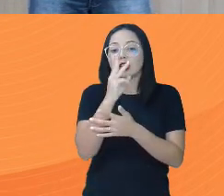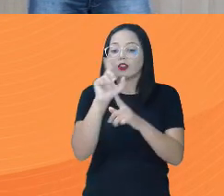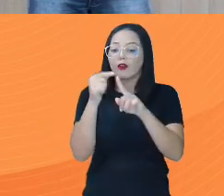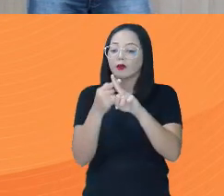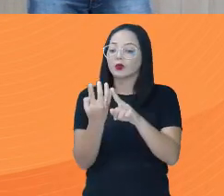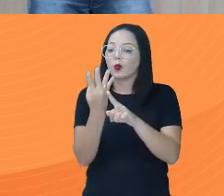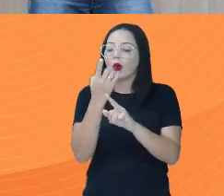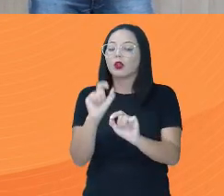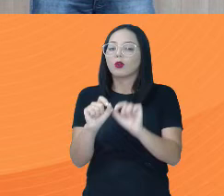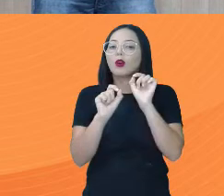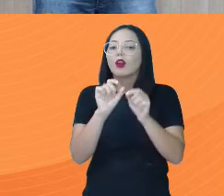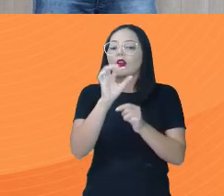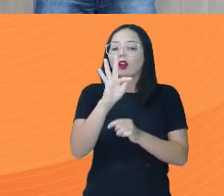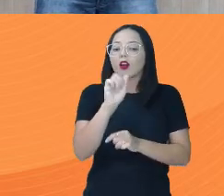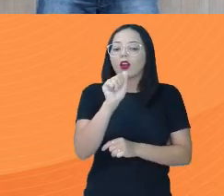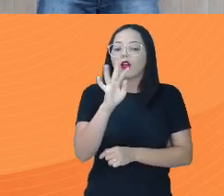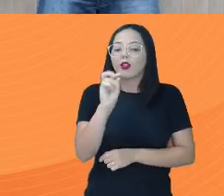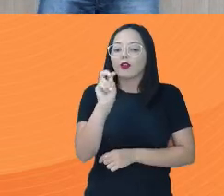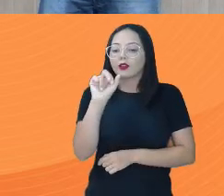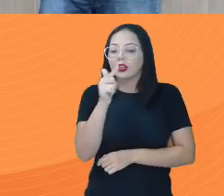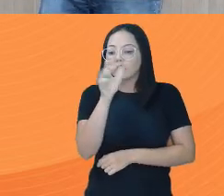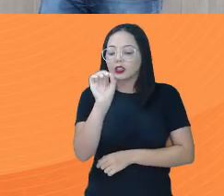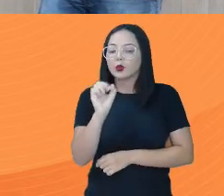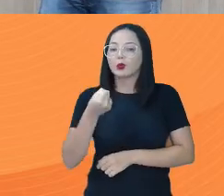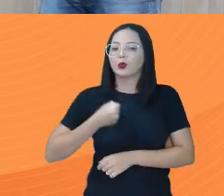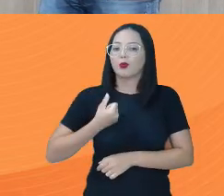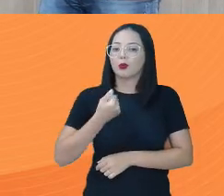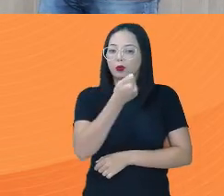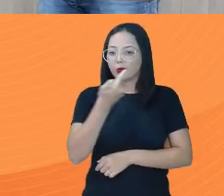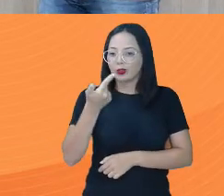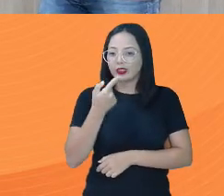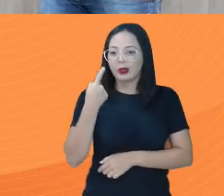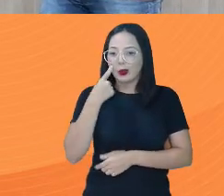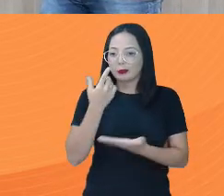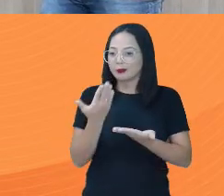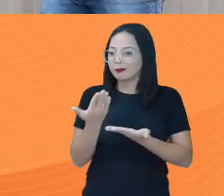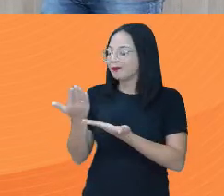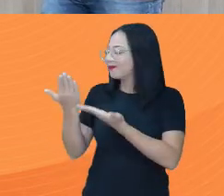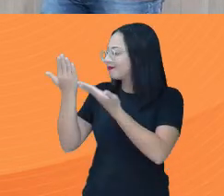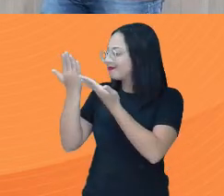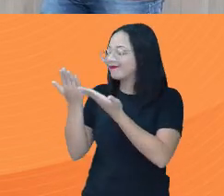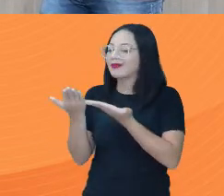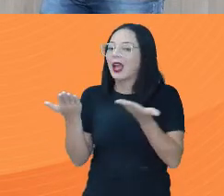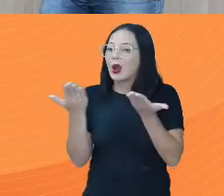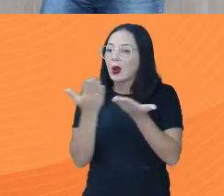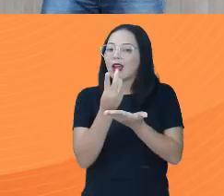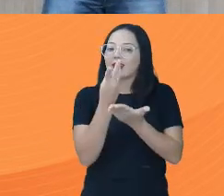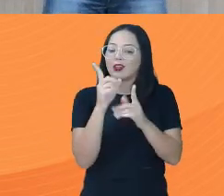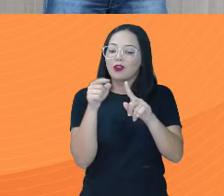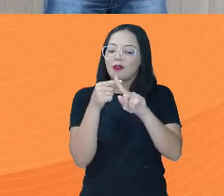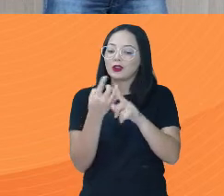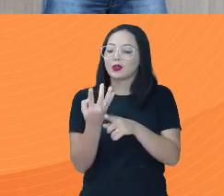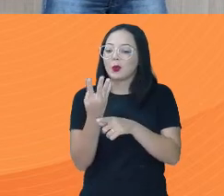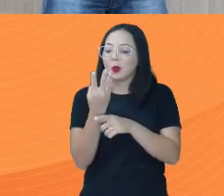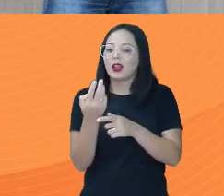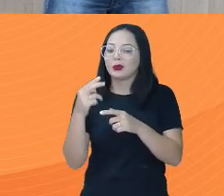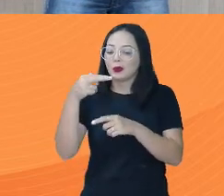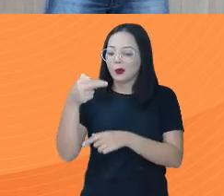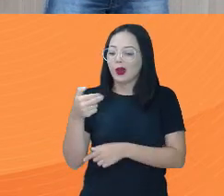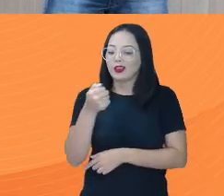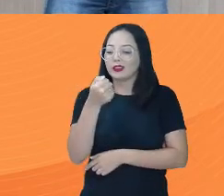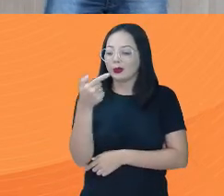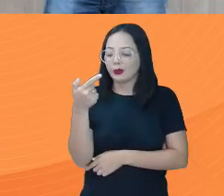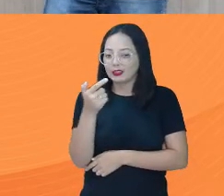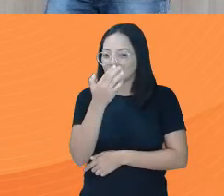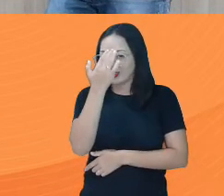4, é a fatoração do número 12. Coloquei aqui, ó, circulando o 3 vezes 4, igualando aí a